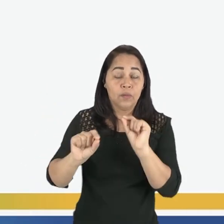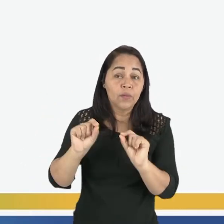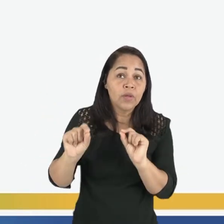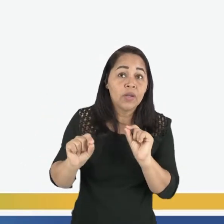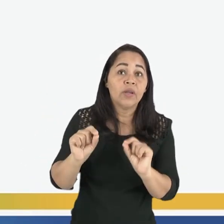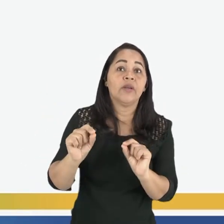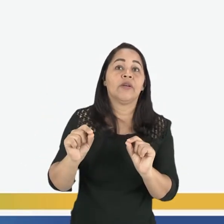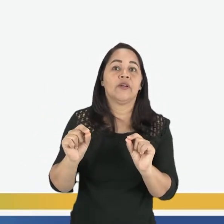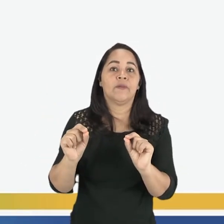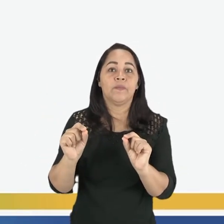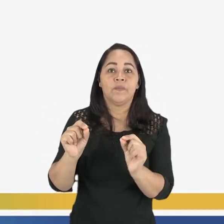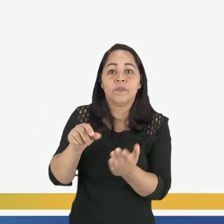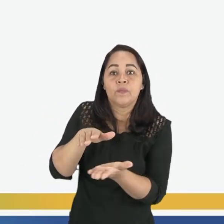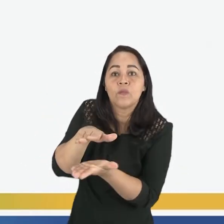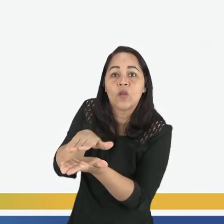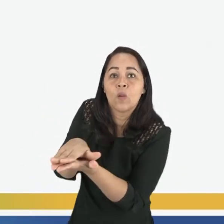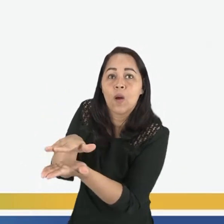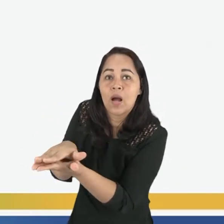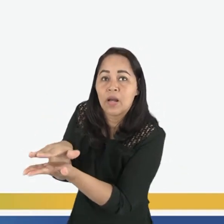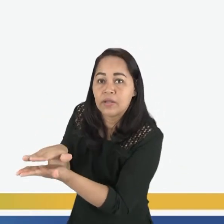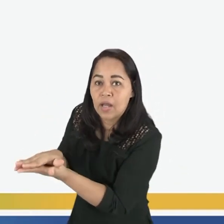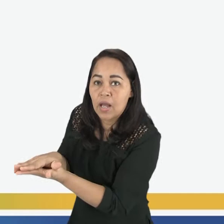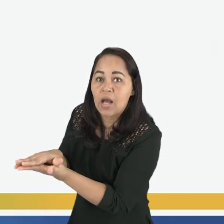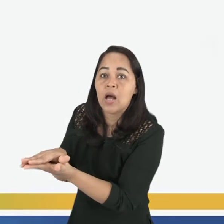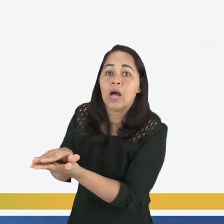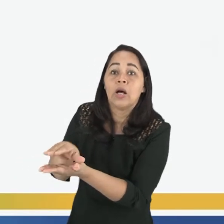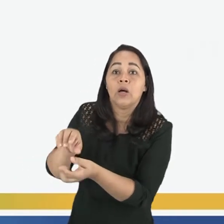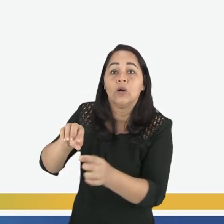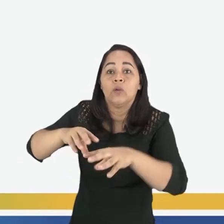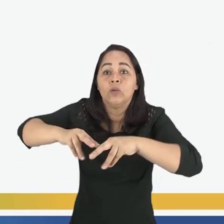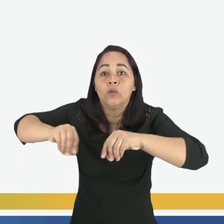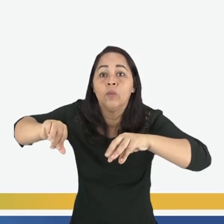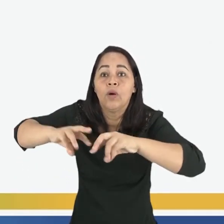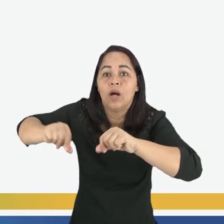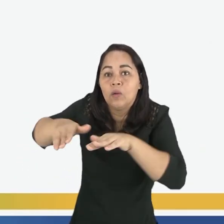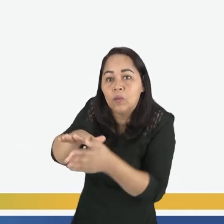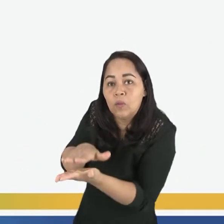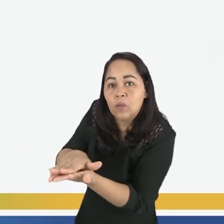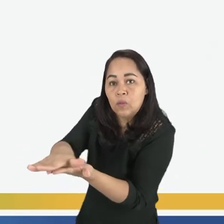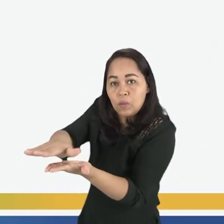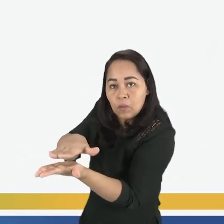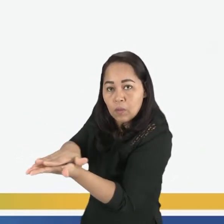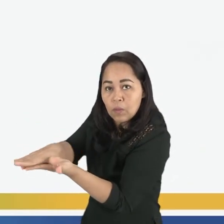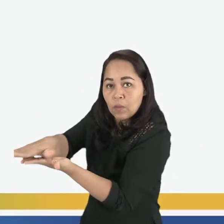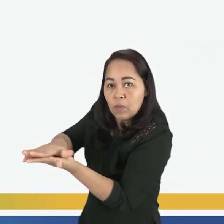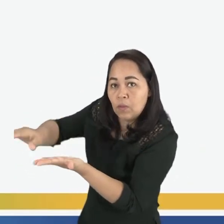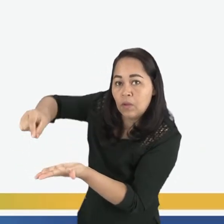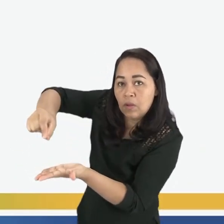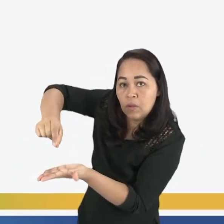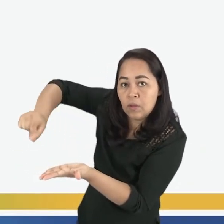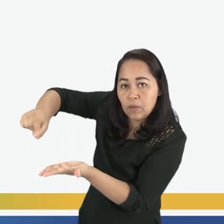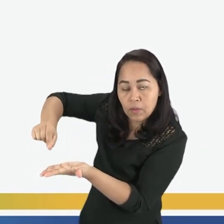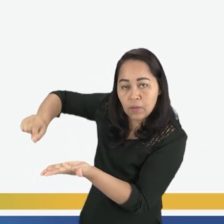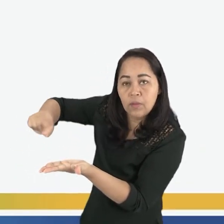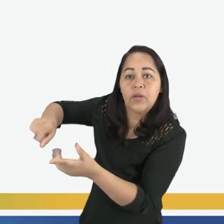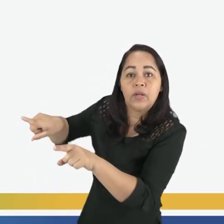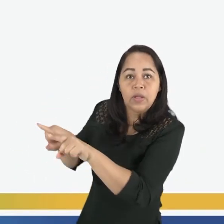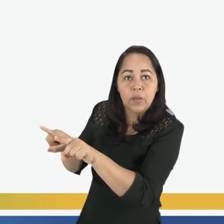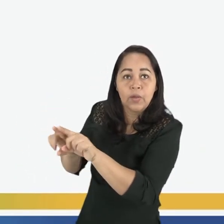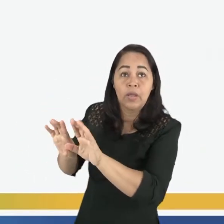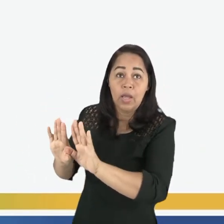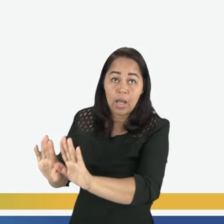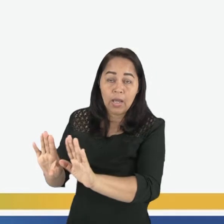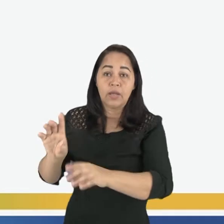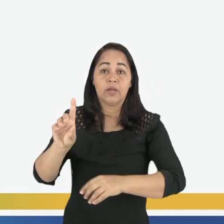hieróglifos começaram a ficar mais bonitos aparentemente. Isso foi possível com adaptações de sinais gregos